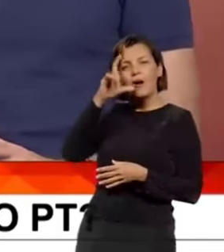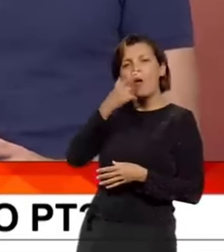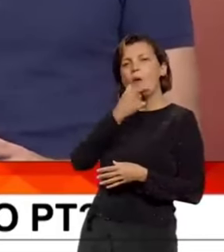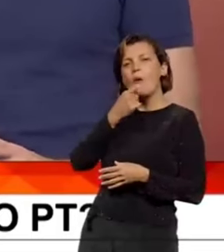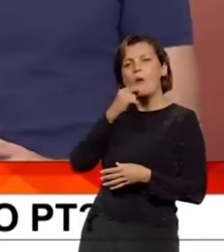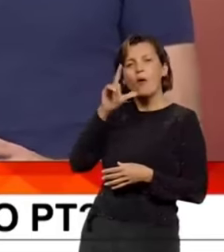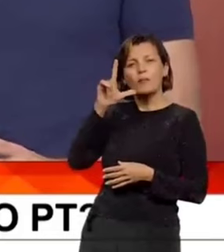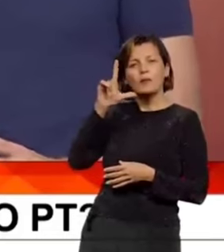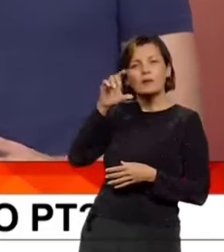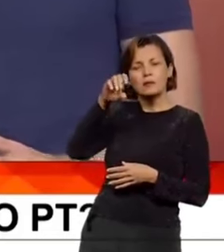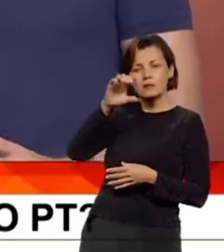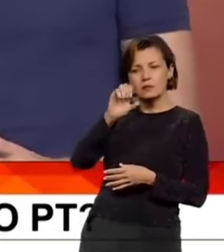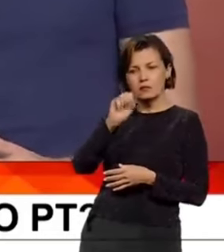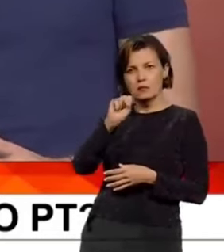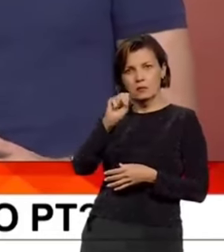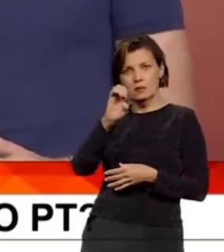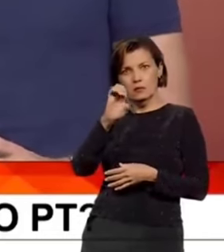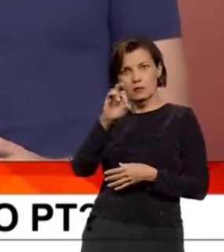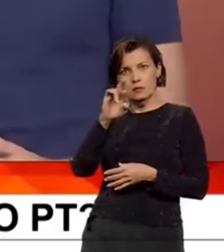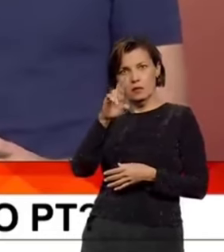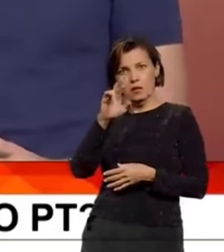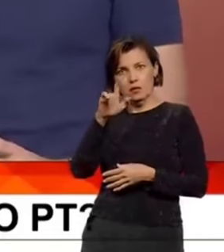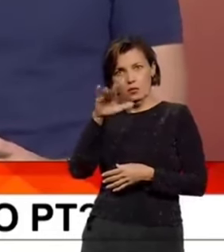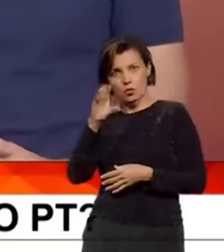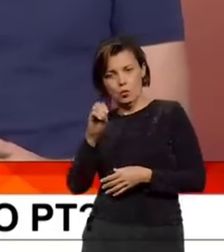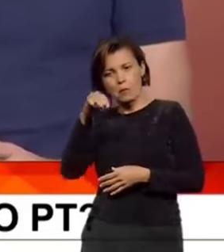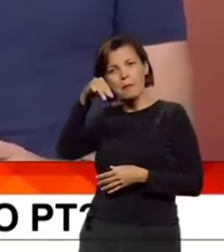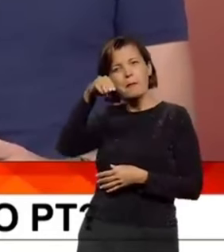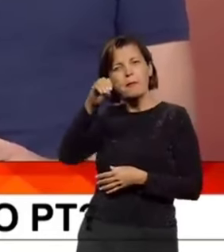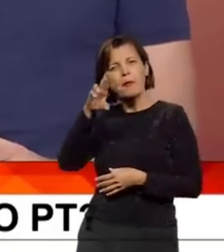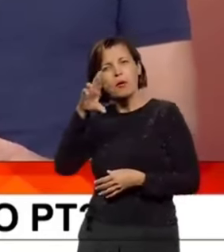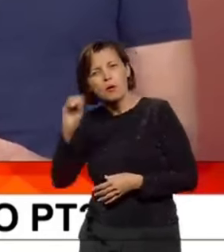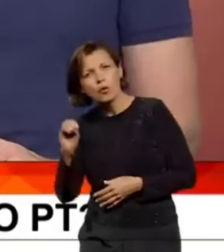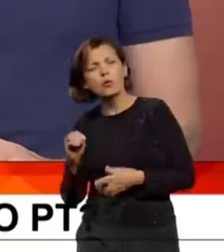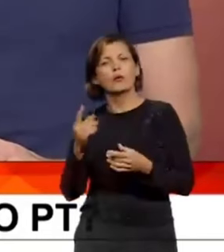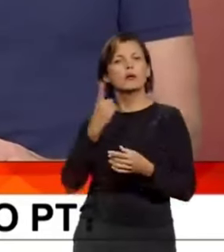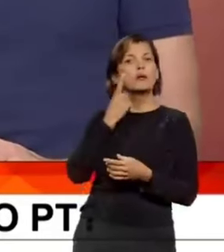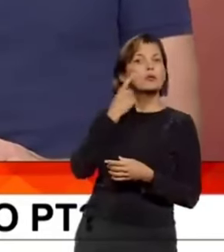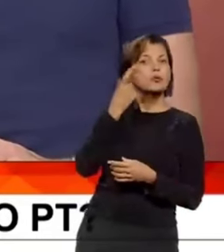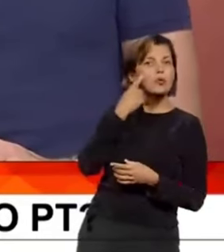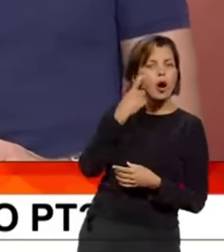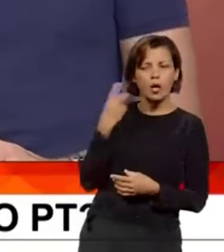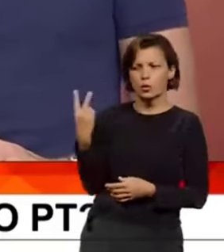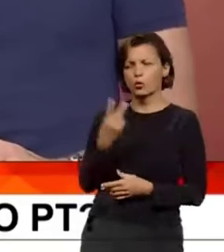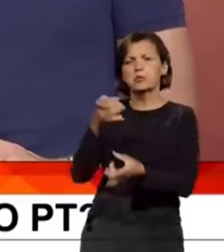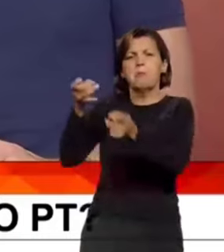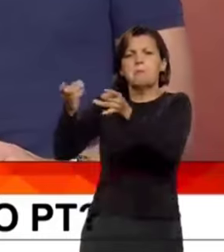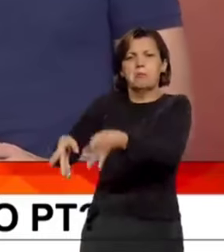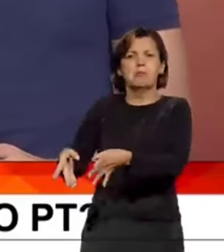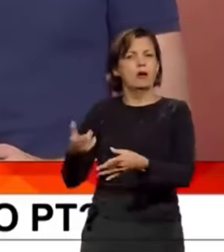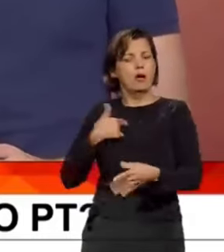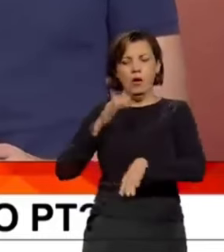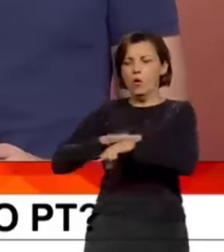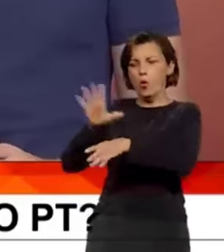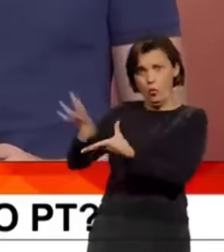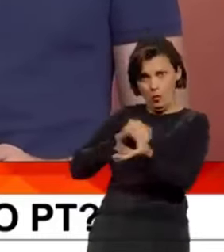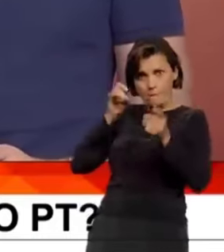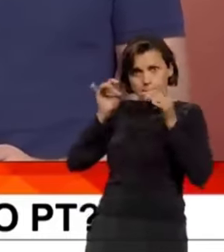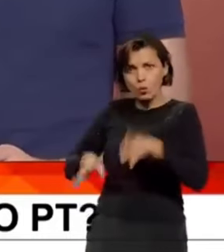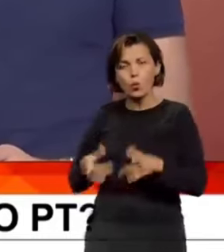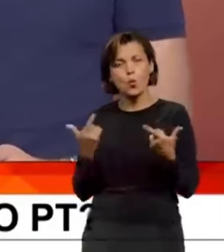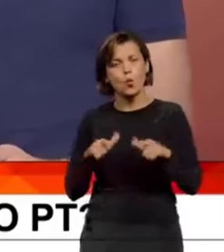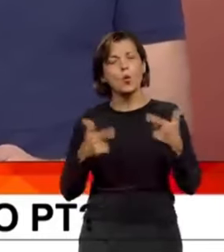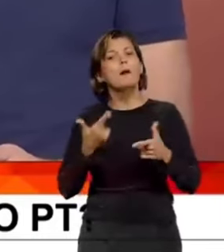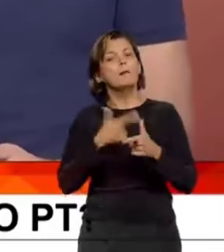Sérgio moro que dá ré eu não sou igual Dori eu não sou esses caras eu tô aqui Justamente que não faz sentido que está sendo realizado e na